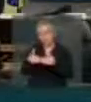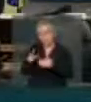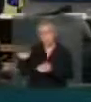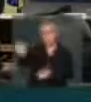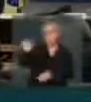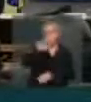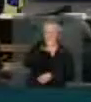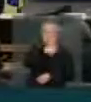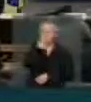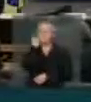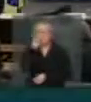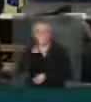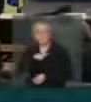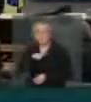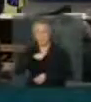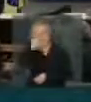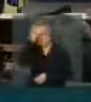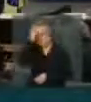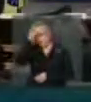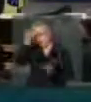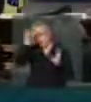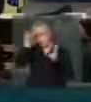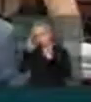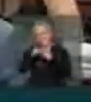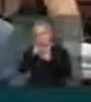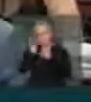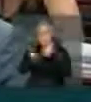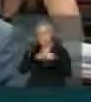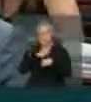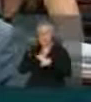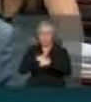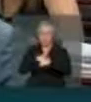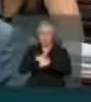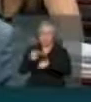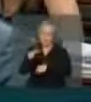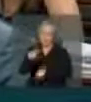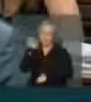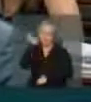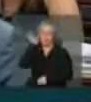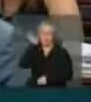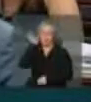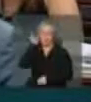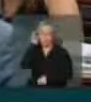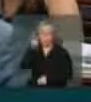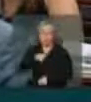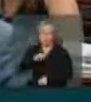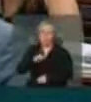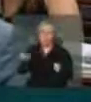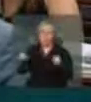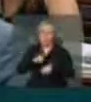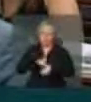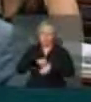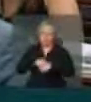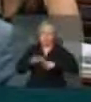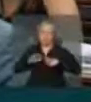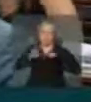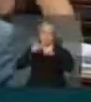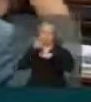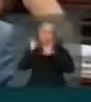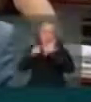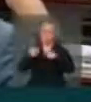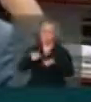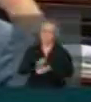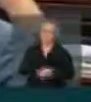não fizermos isso, não vai chegar aqui para o terceiro banco, aqui para o pessoal do fundo, não vai conseguir